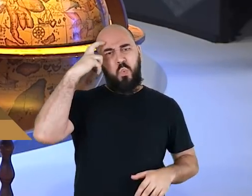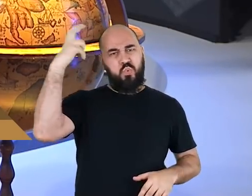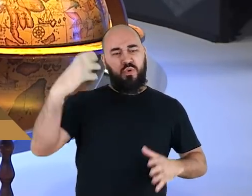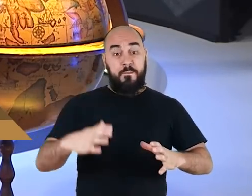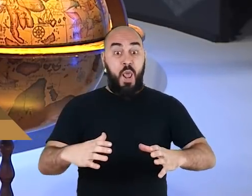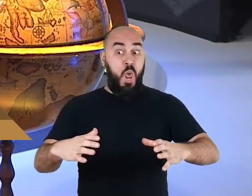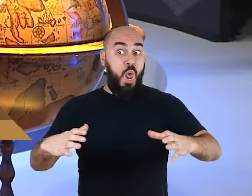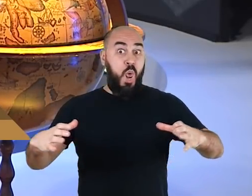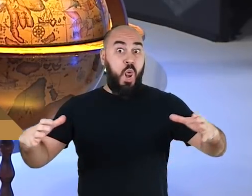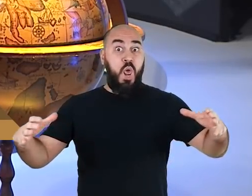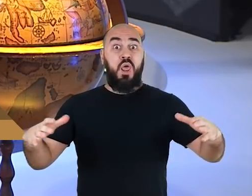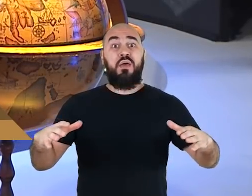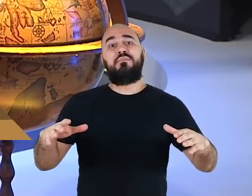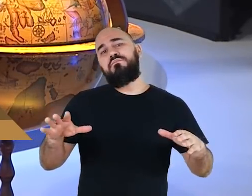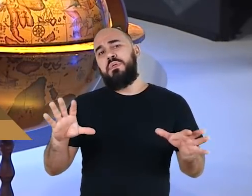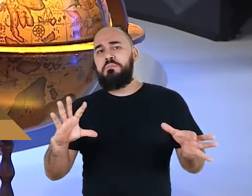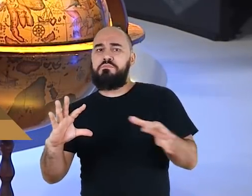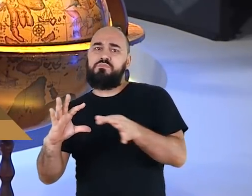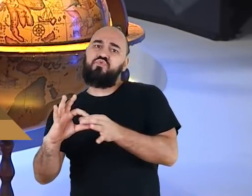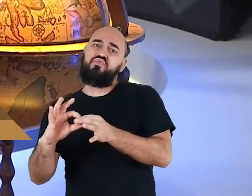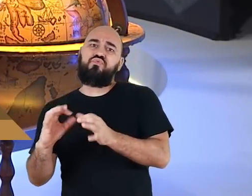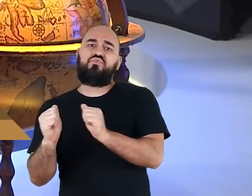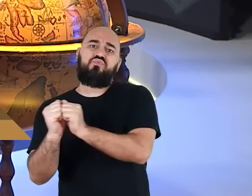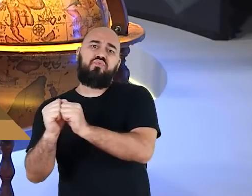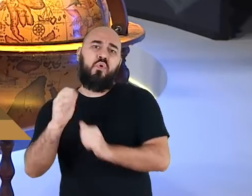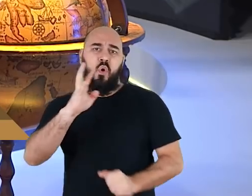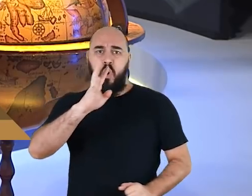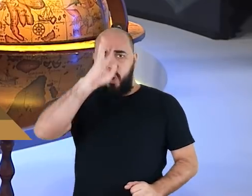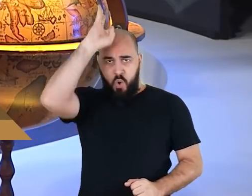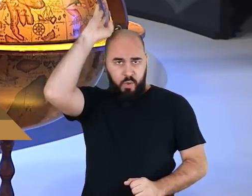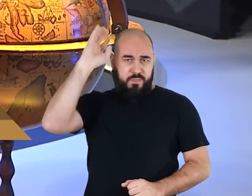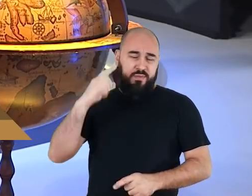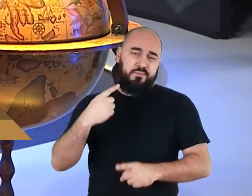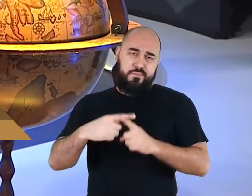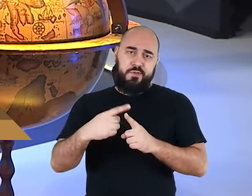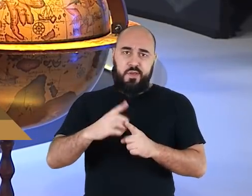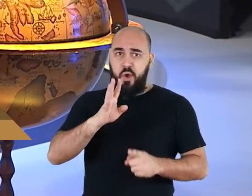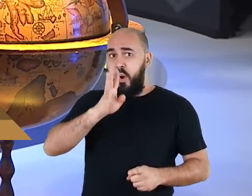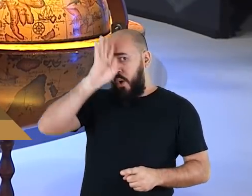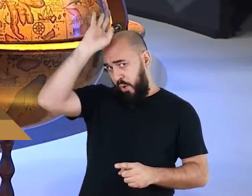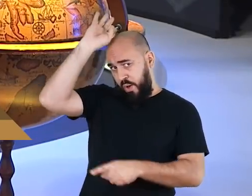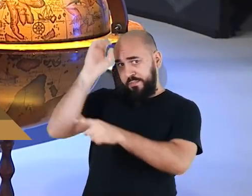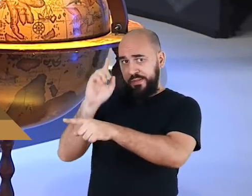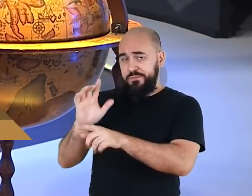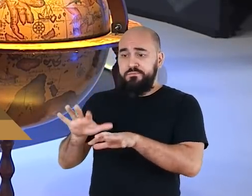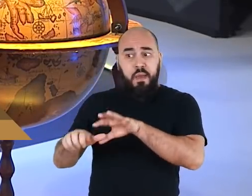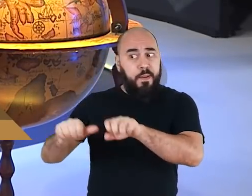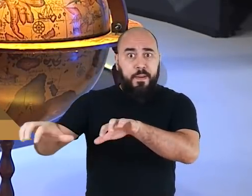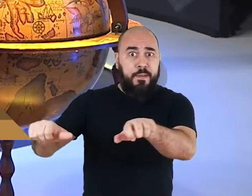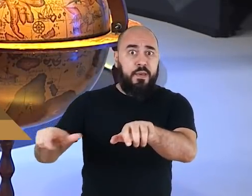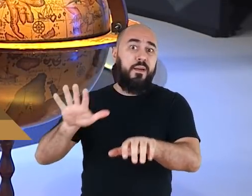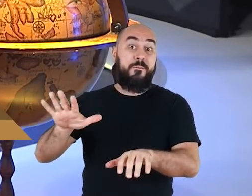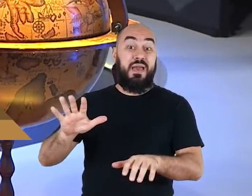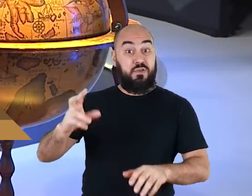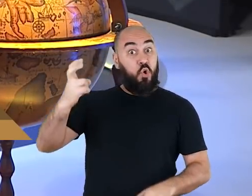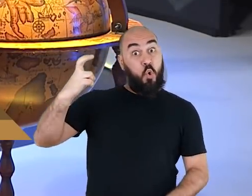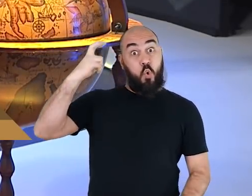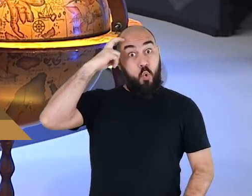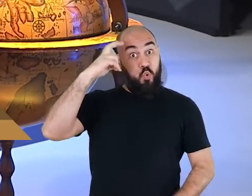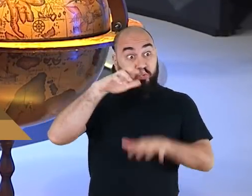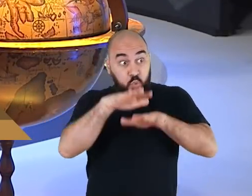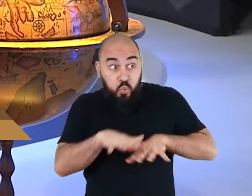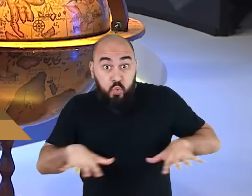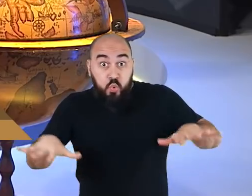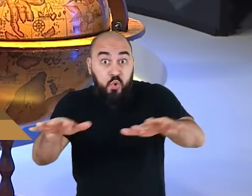apogeu de Roma, porque afinal de contas, Roma dominou o mundo, mas a cultura ainda era grega. Eu estou falando agora do período dos fins